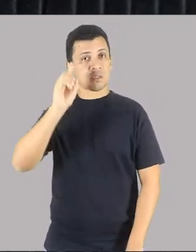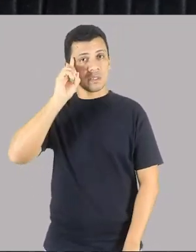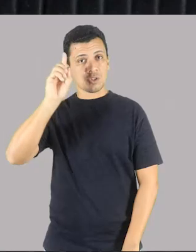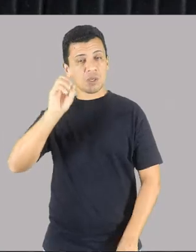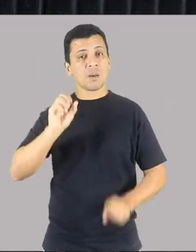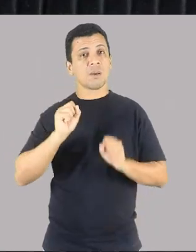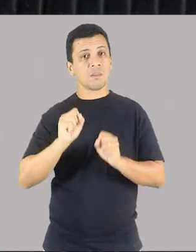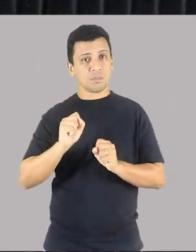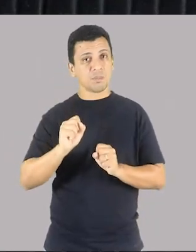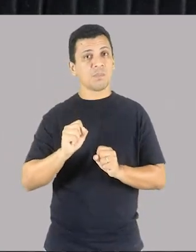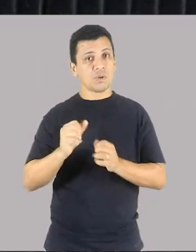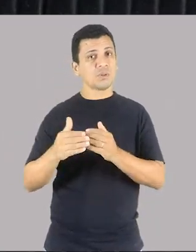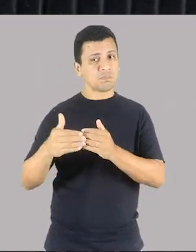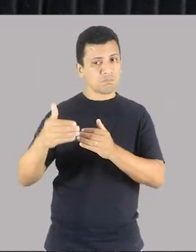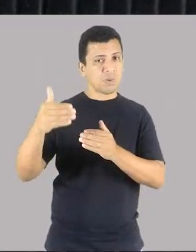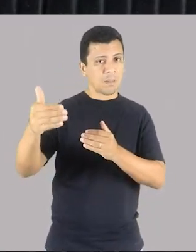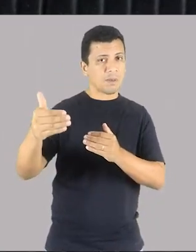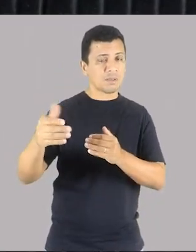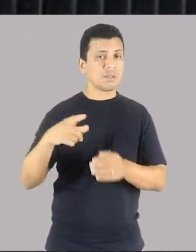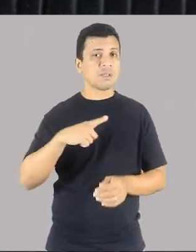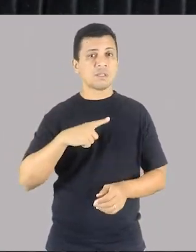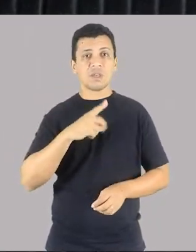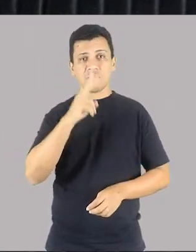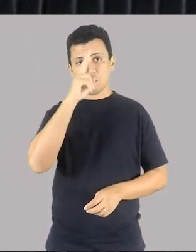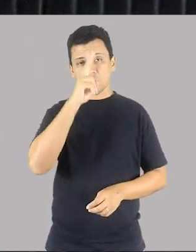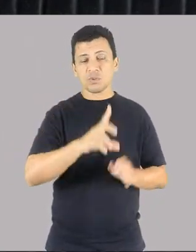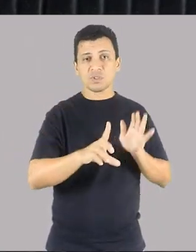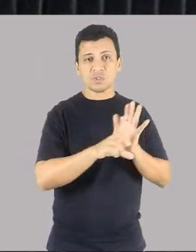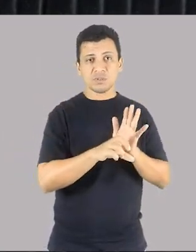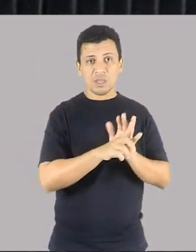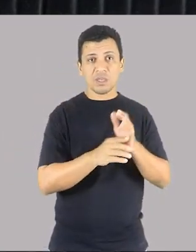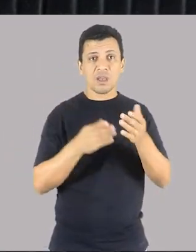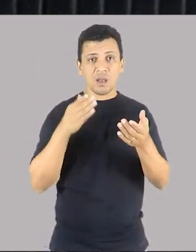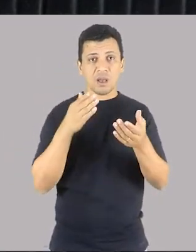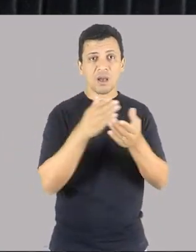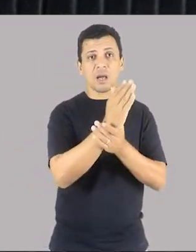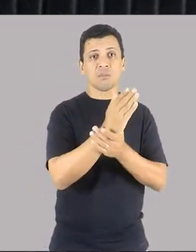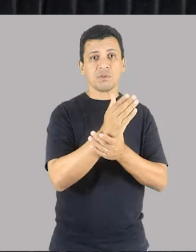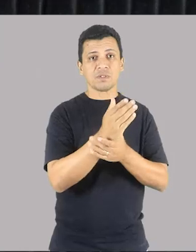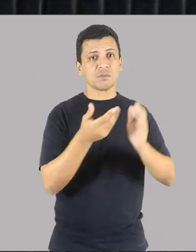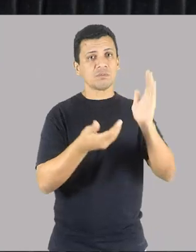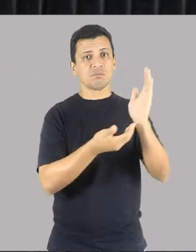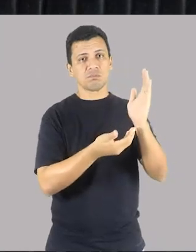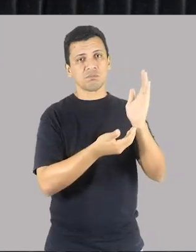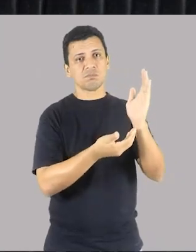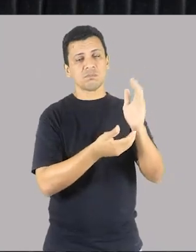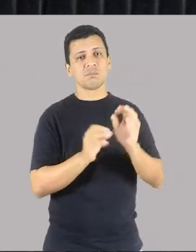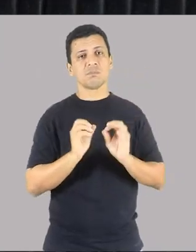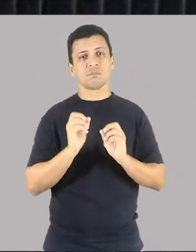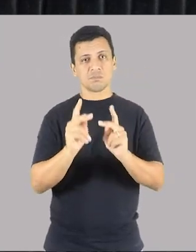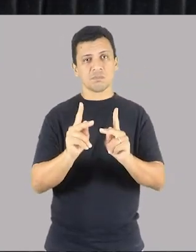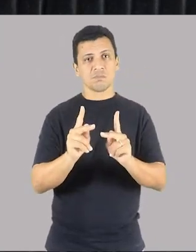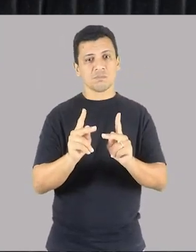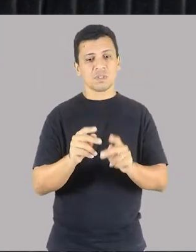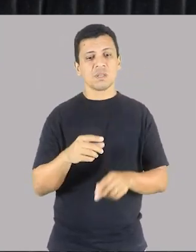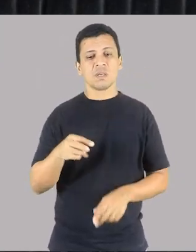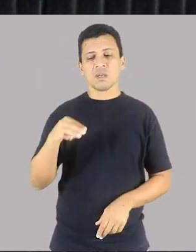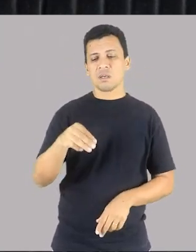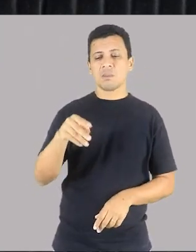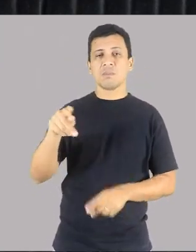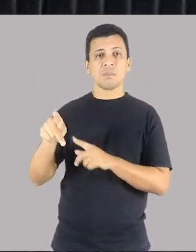Congresso Nacional, ou então, em caso de medida provisória estadual, a Assembleia, certo? É necessário que se observe o